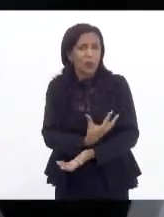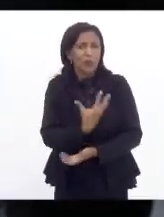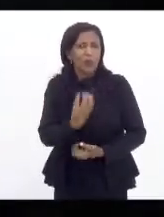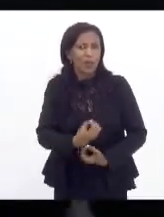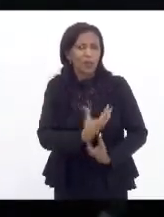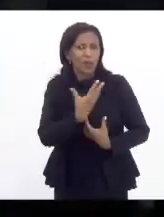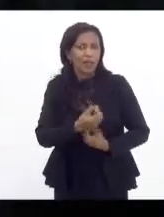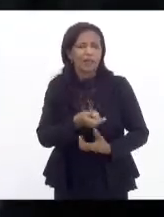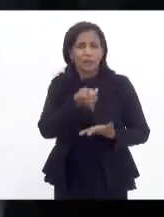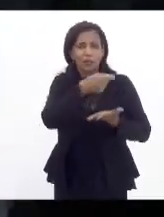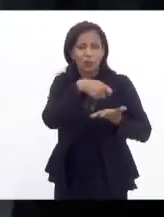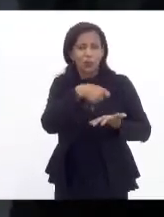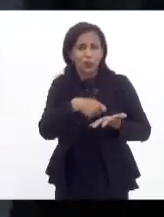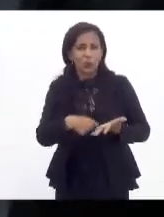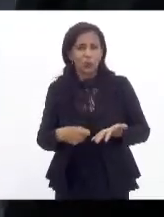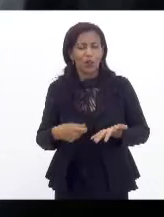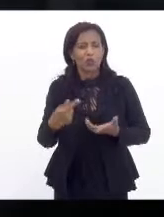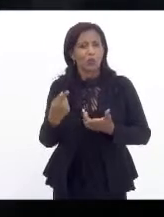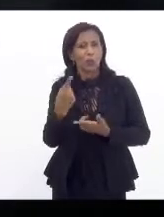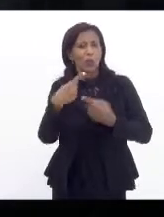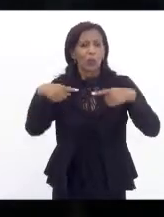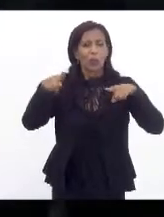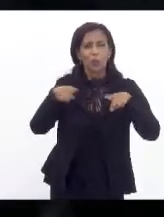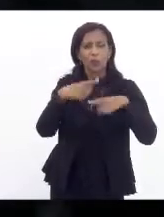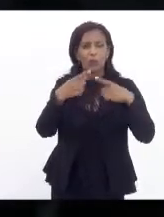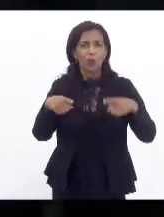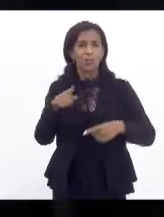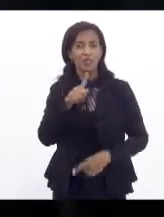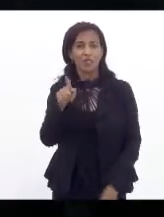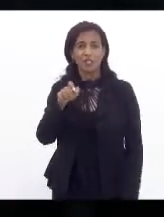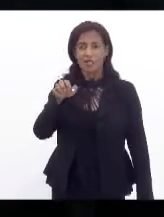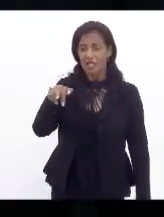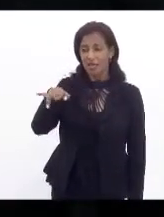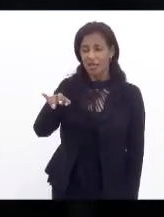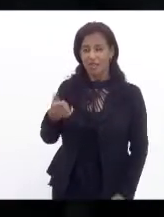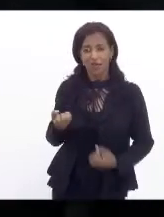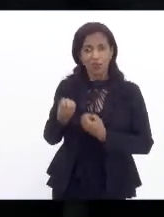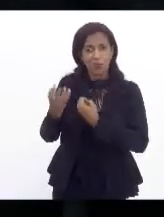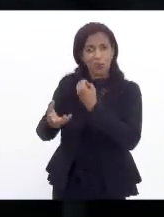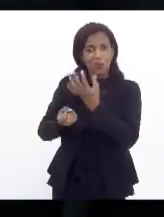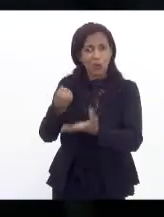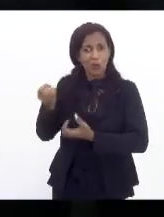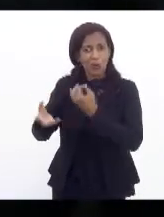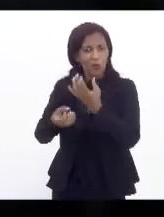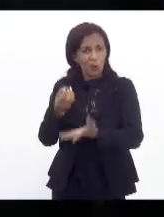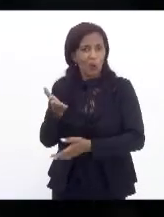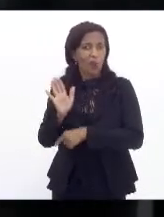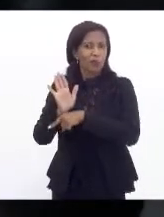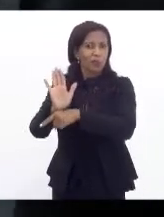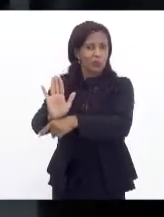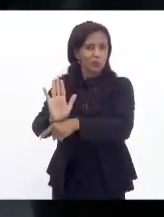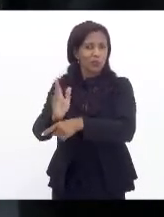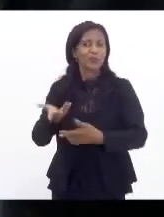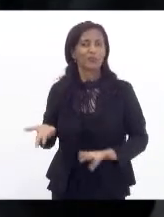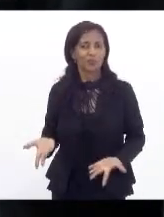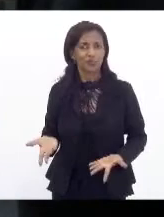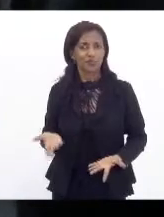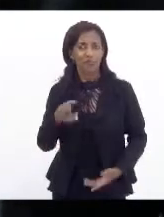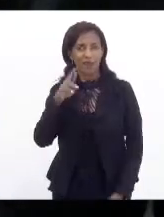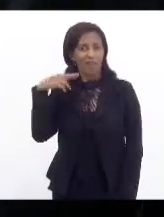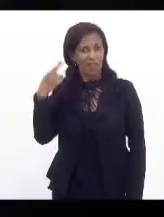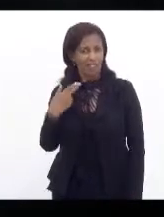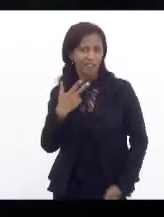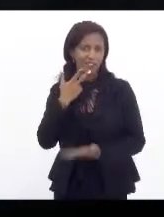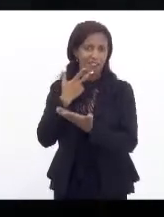do grande compositor, do grande cancioneiro popular, Zé Kett ofereceu importantes contribuições, por um lado, Renata já